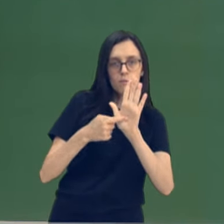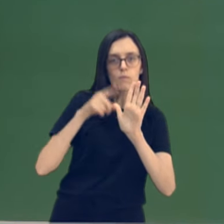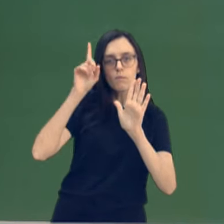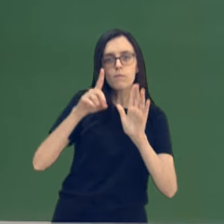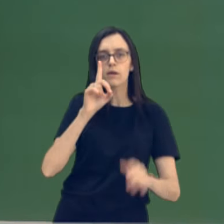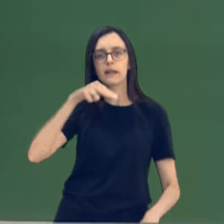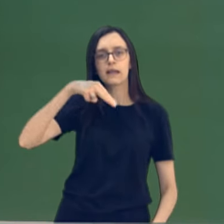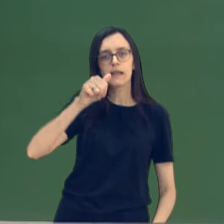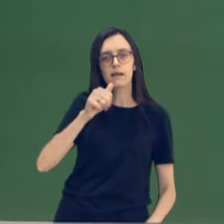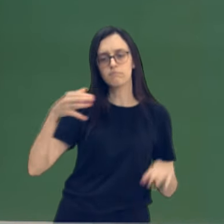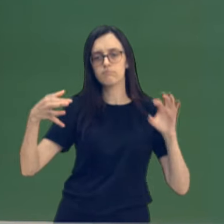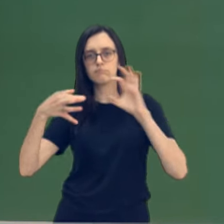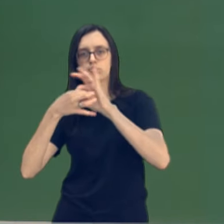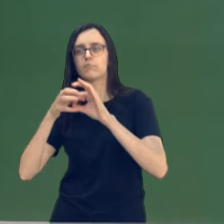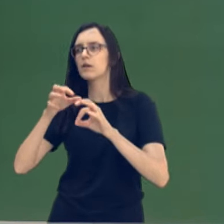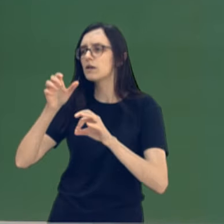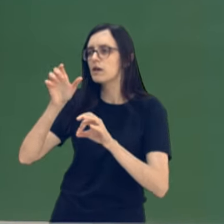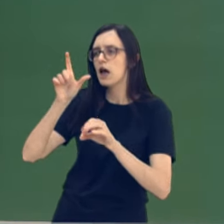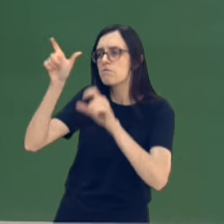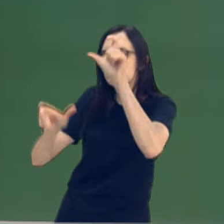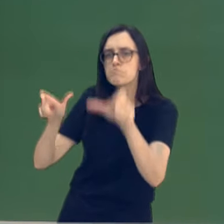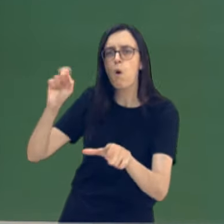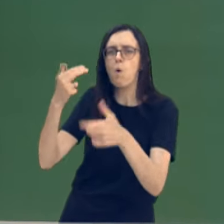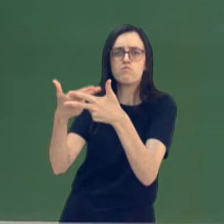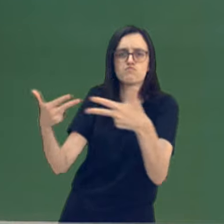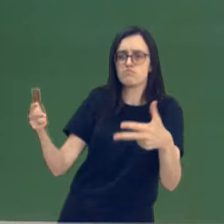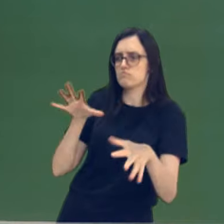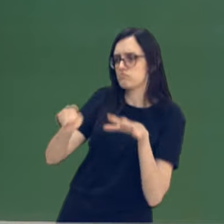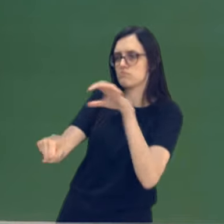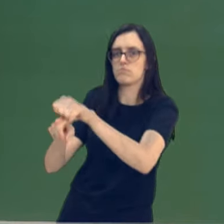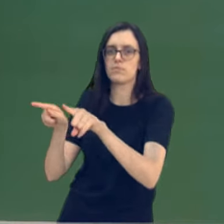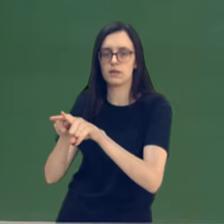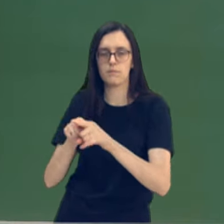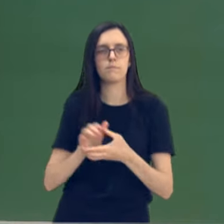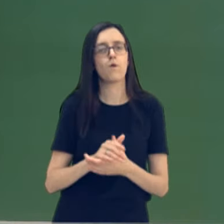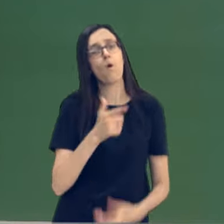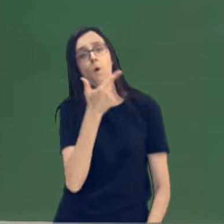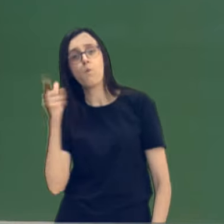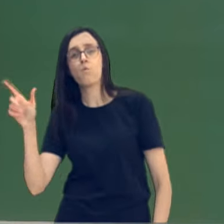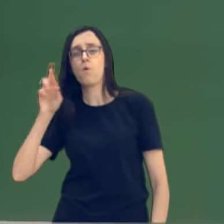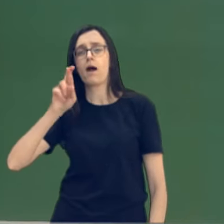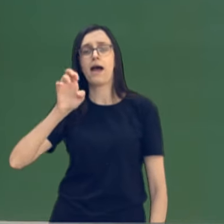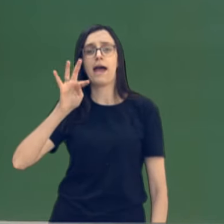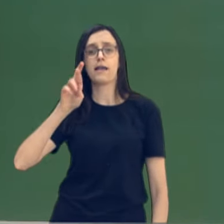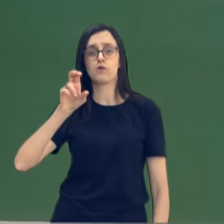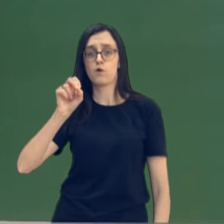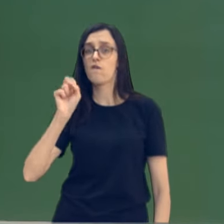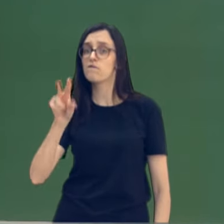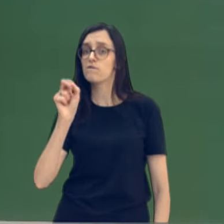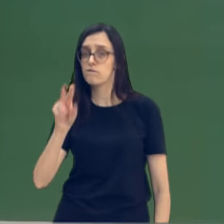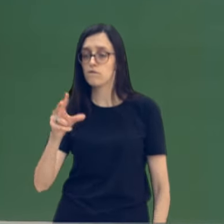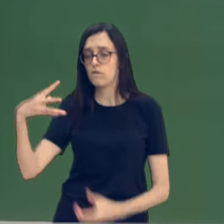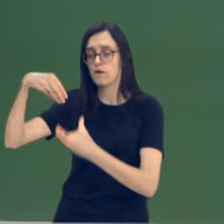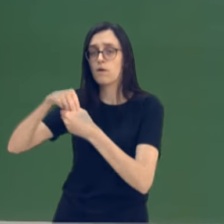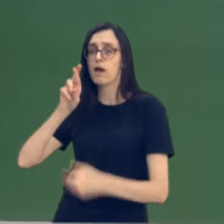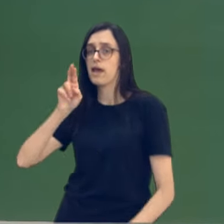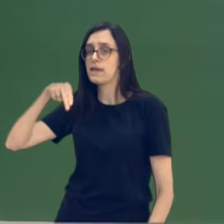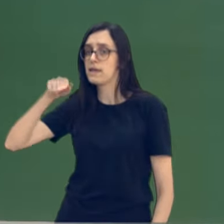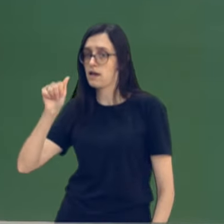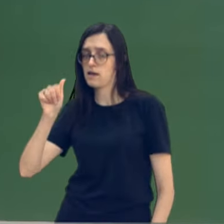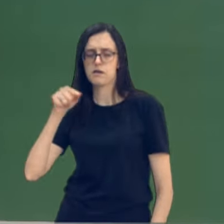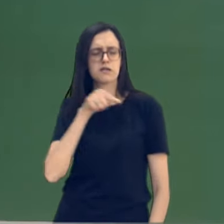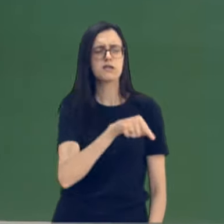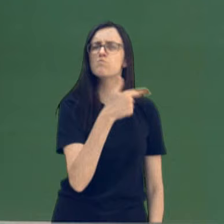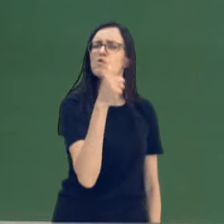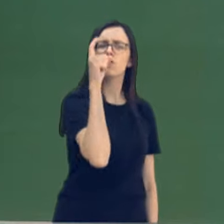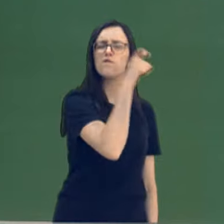ao hospedeiro para poder fazer novos vírus. O retrovírus, com RNA lá dentro, lembra que ele tem uma dificuldade que o adenovírus não tem. Qual